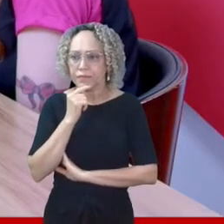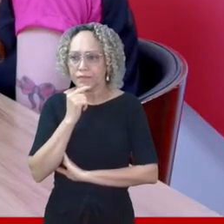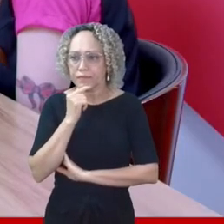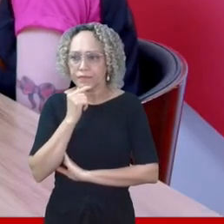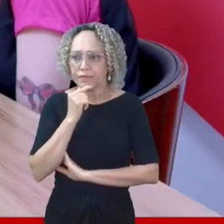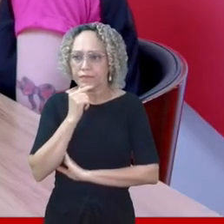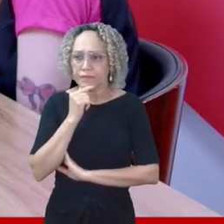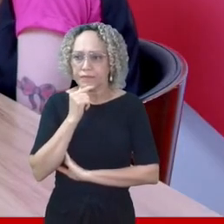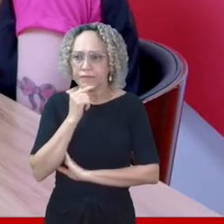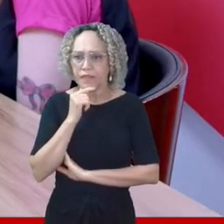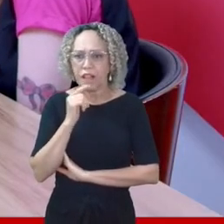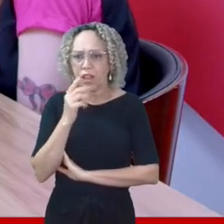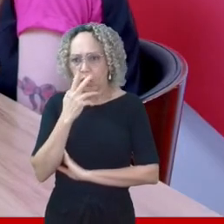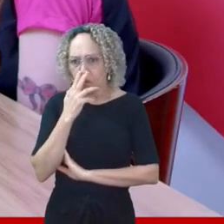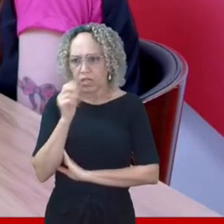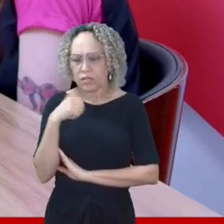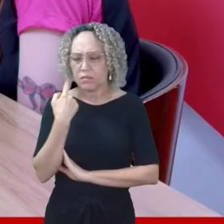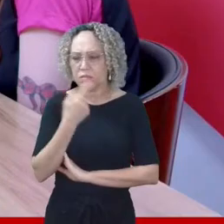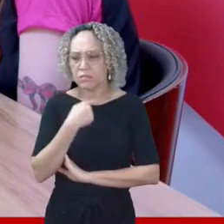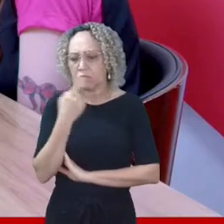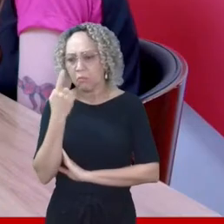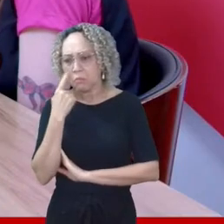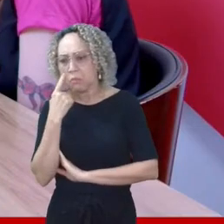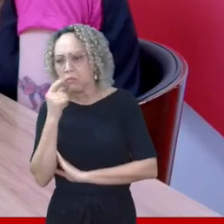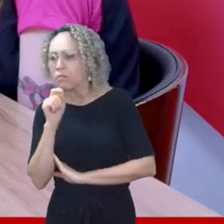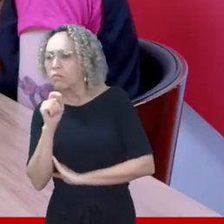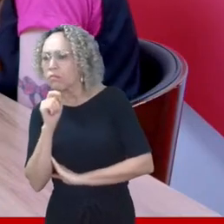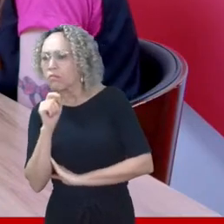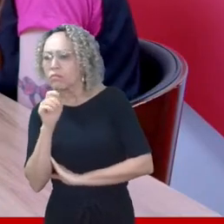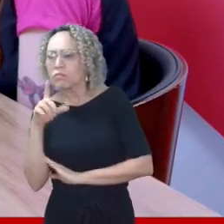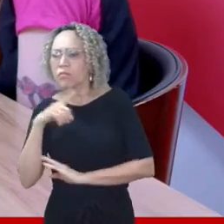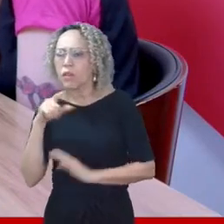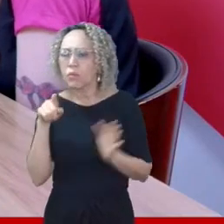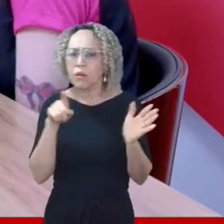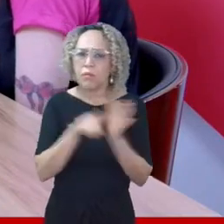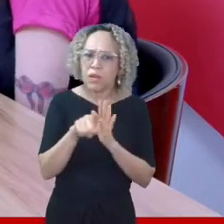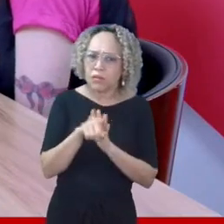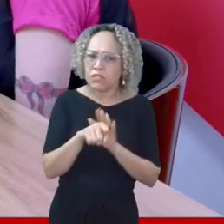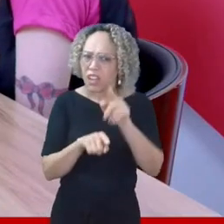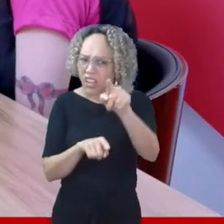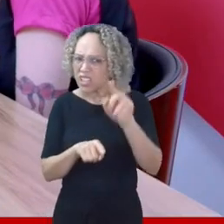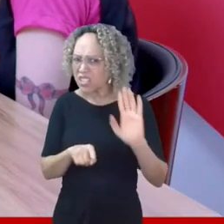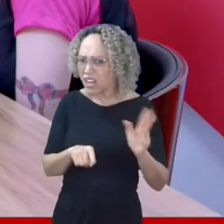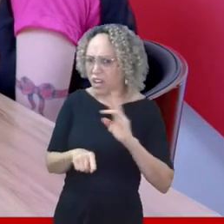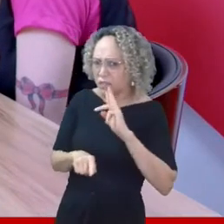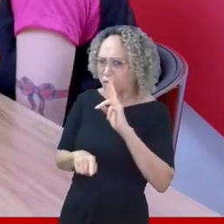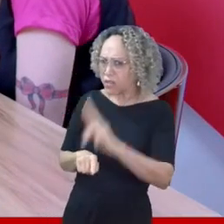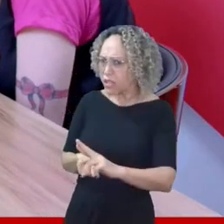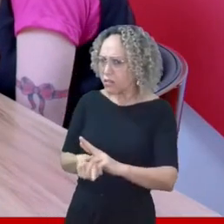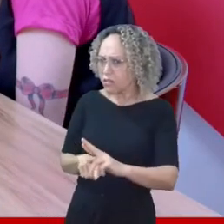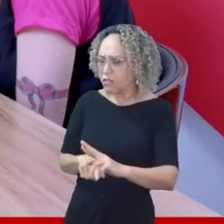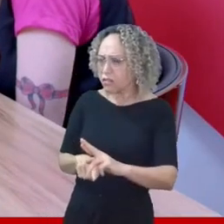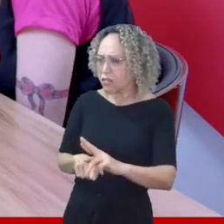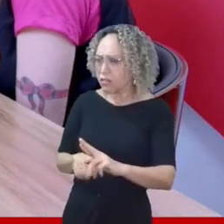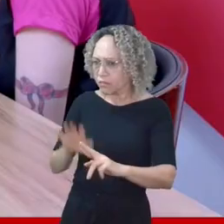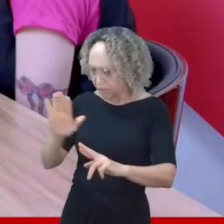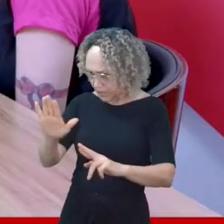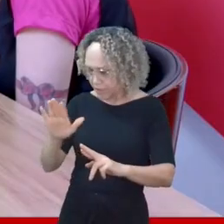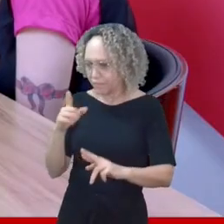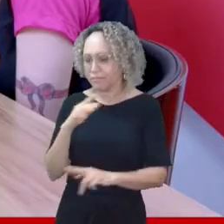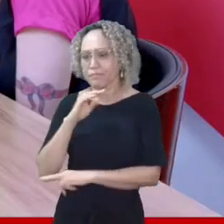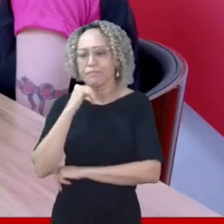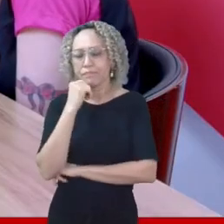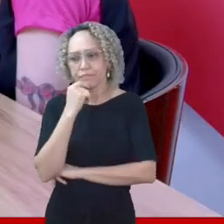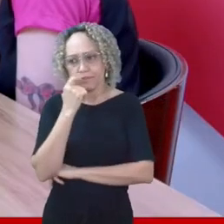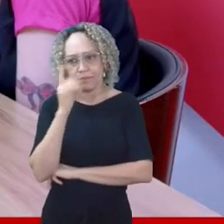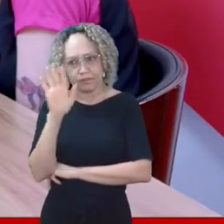A gente podia falar sobre isso aqui, ó. Nós temos essa perguntinha aqui, essa última aqui. Mas que ele já respondeu, viado. Mas, deixa eu dar uma olhada aqui, segura aí. Porque